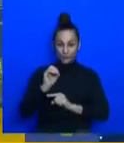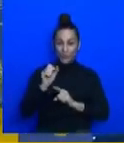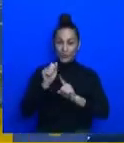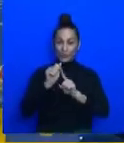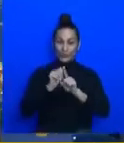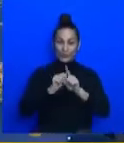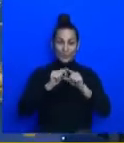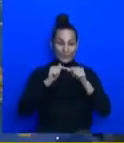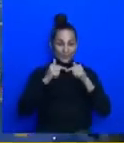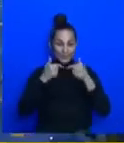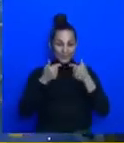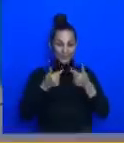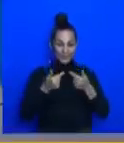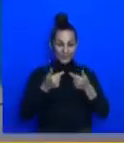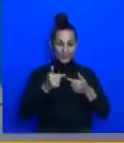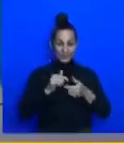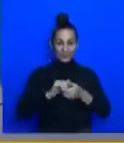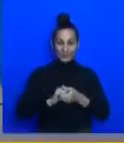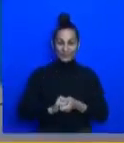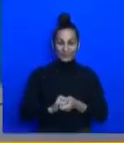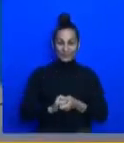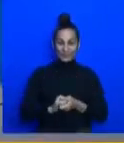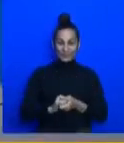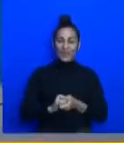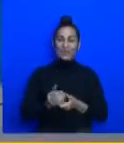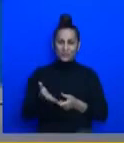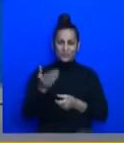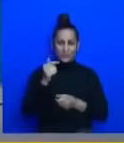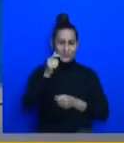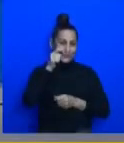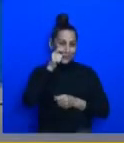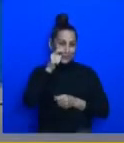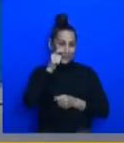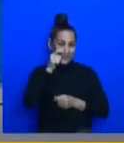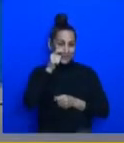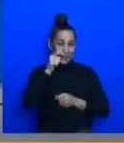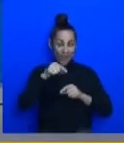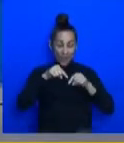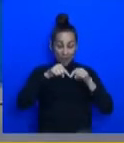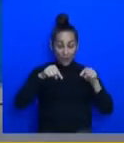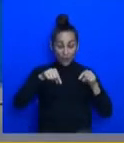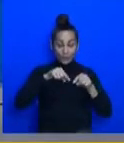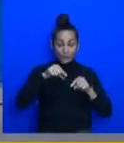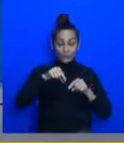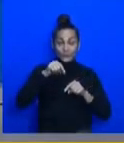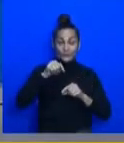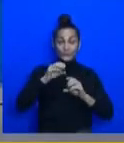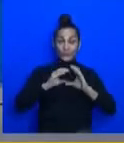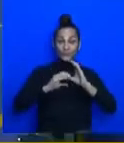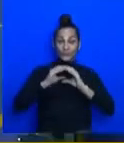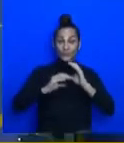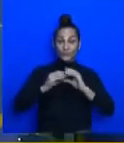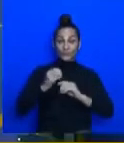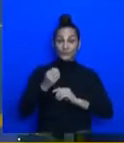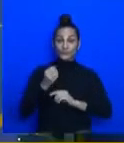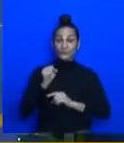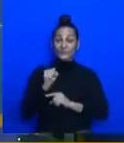Outubro é o mês da sorte. Vamos então confirmar as dezenas sorteadas no